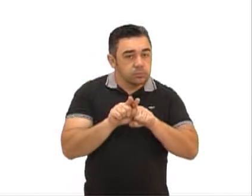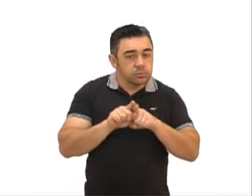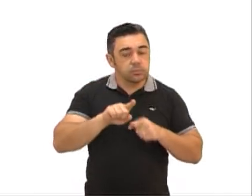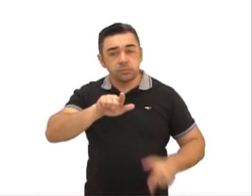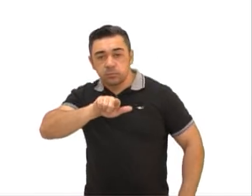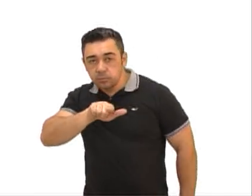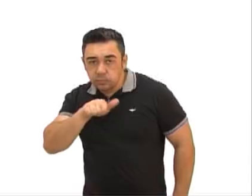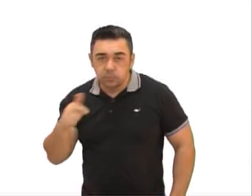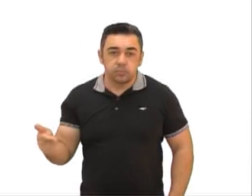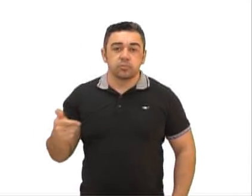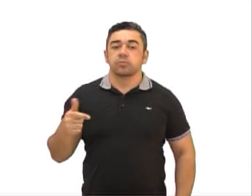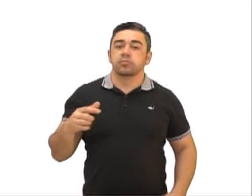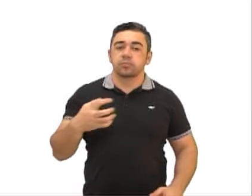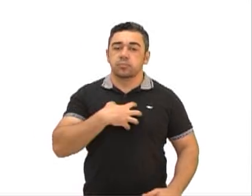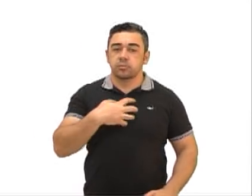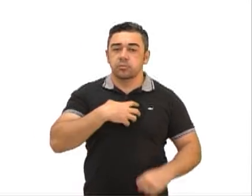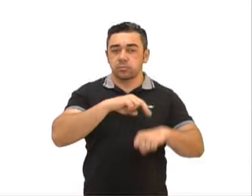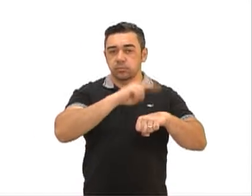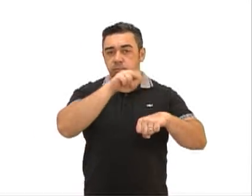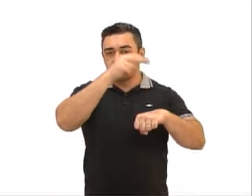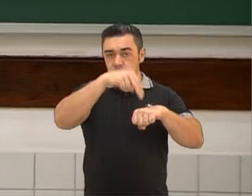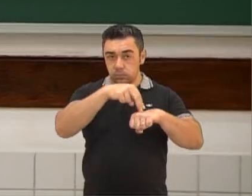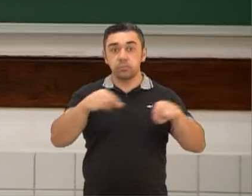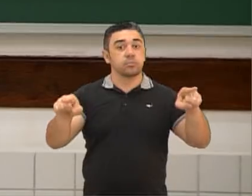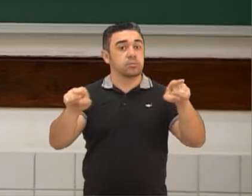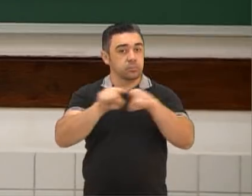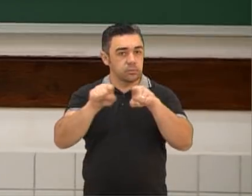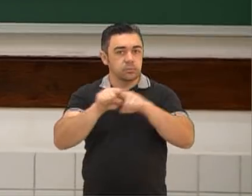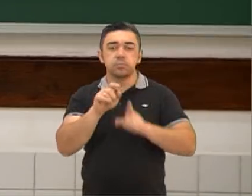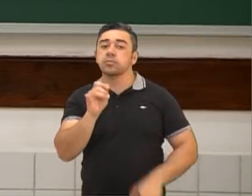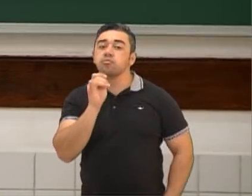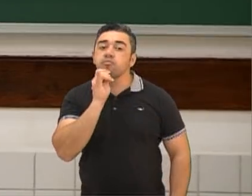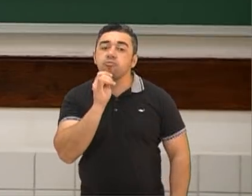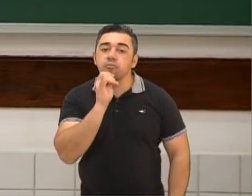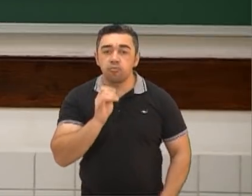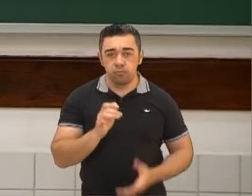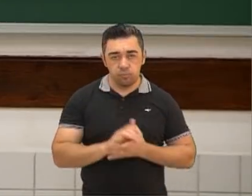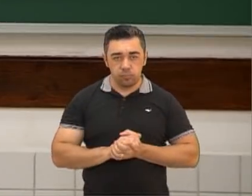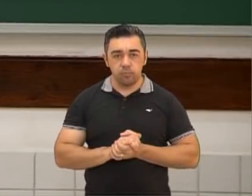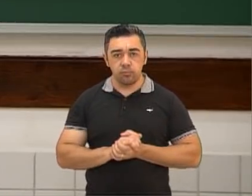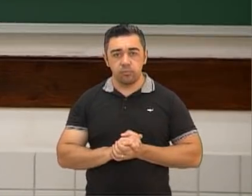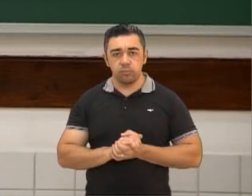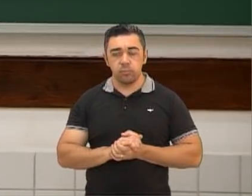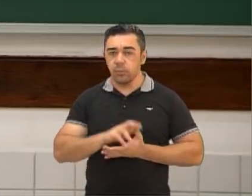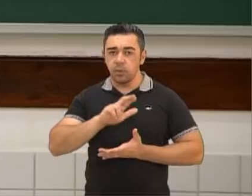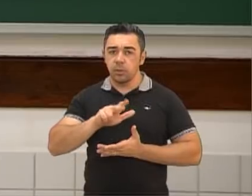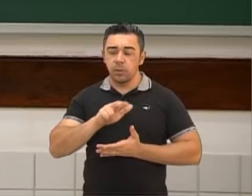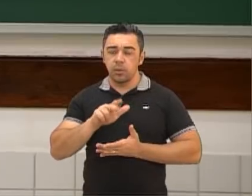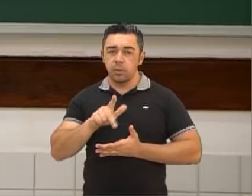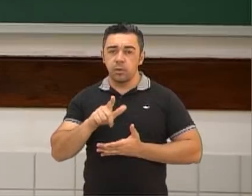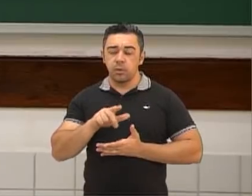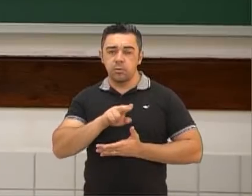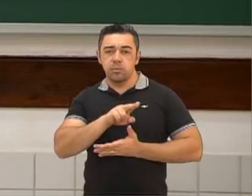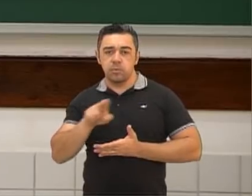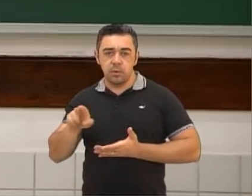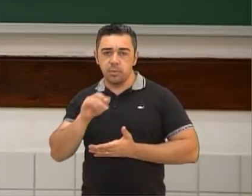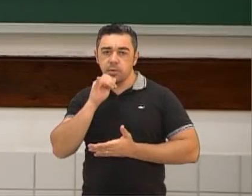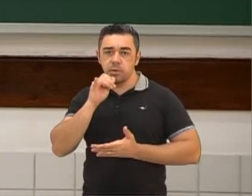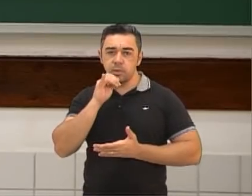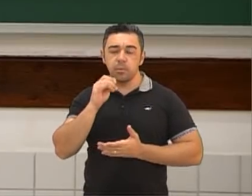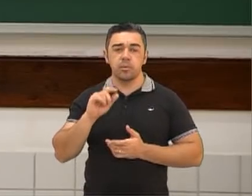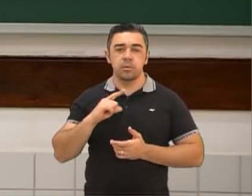modalidades de ginástica também. Por exemplo, nem é uma modalidade de ginástica, mas os